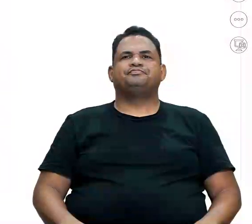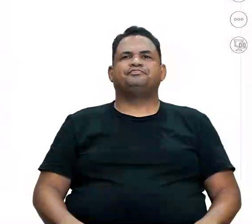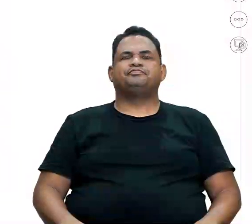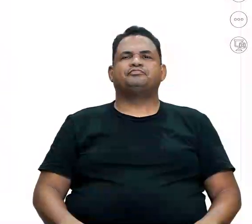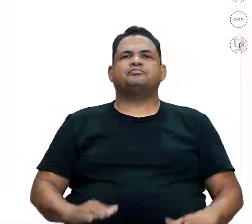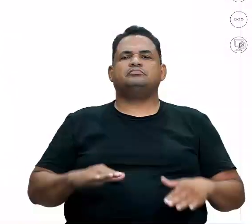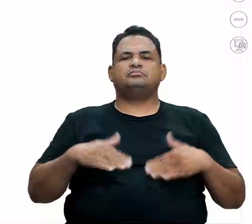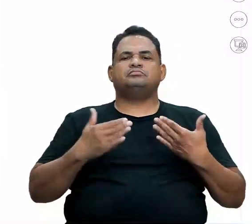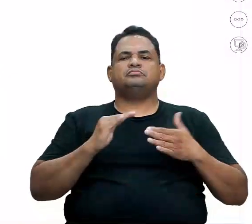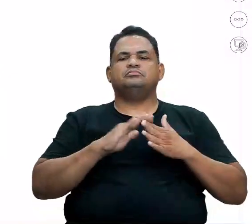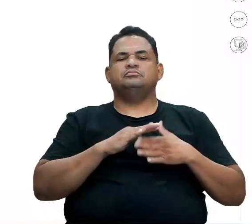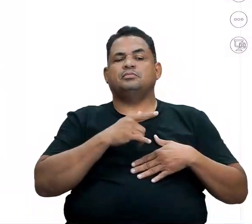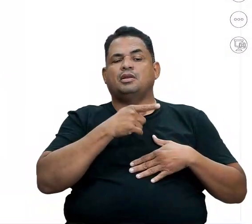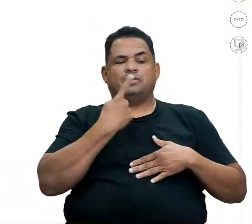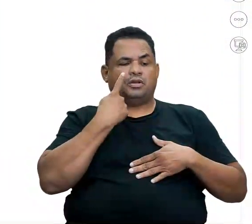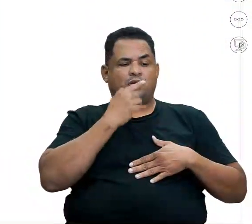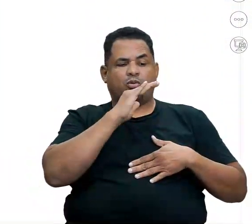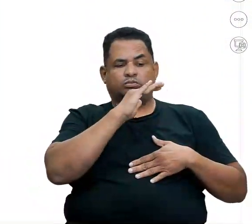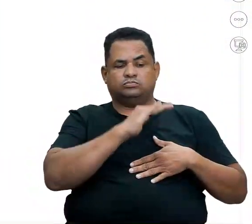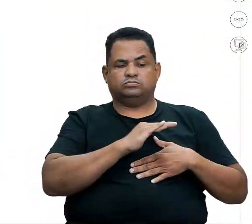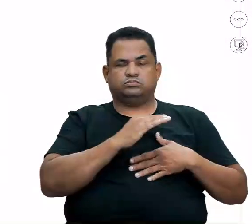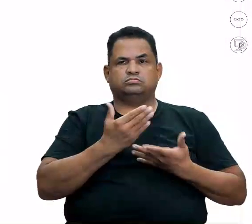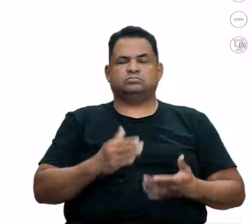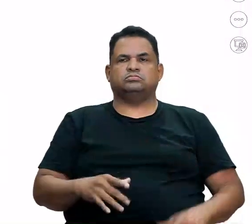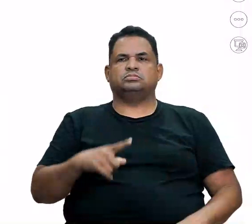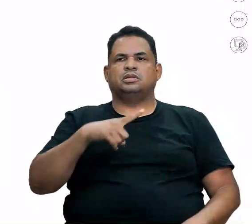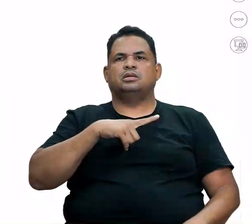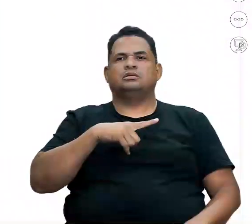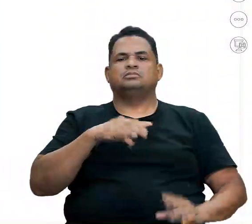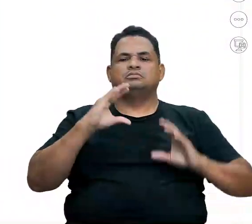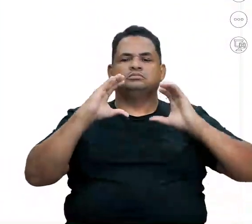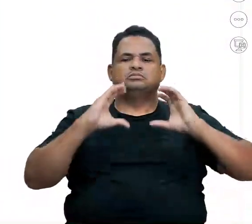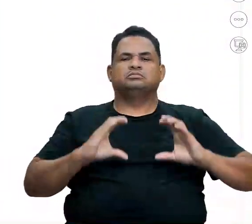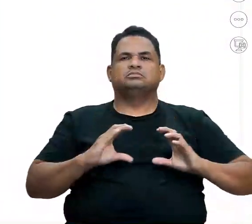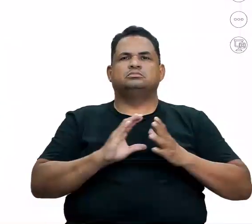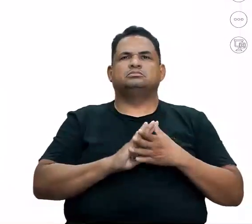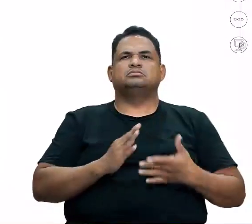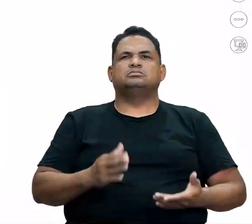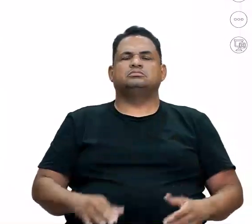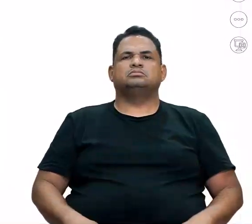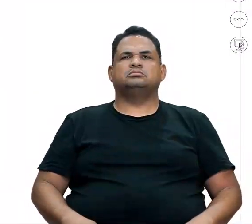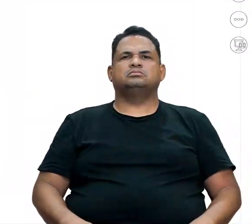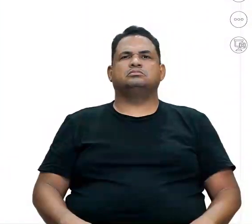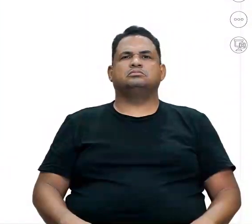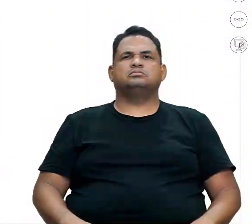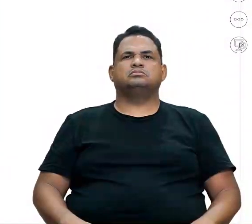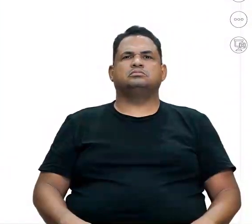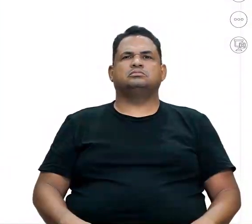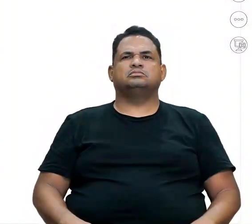outro, eu tenho um comportamento etnocêntrico. Isso dá margem aí para muitas